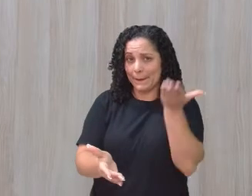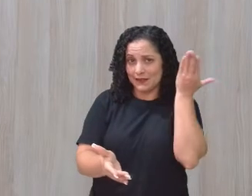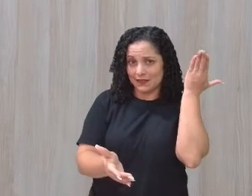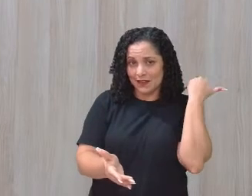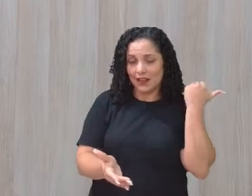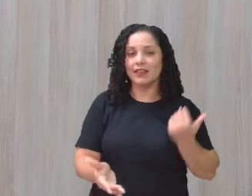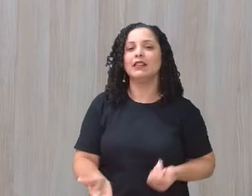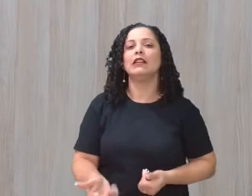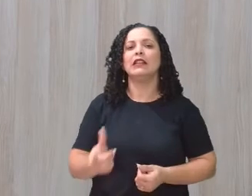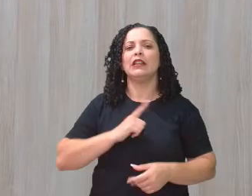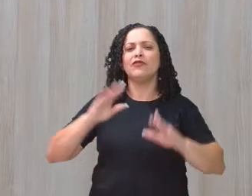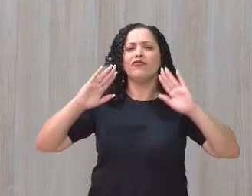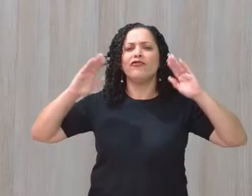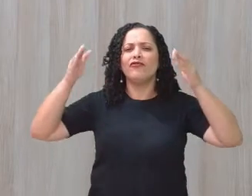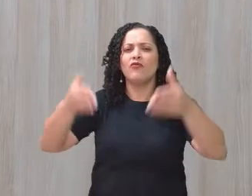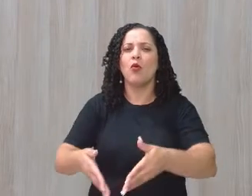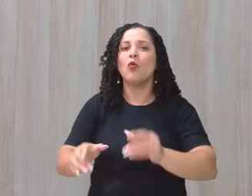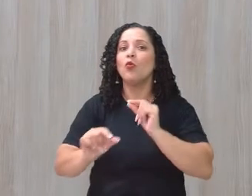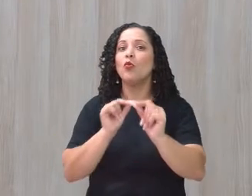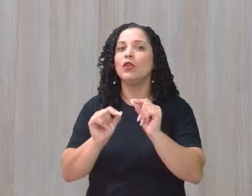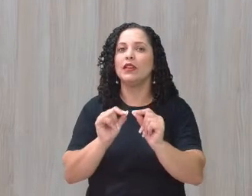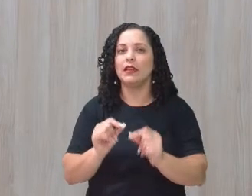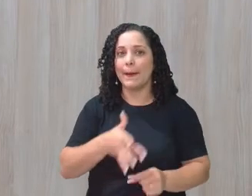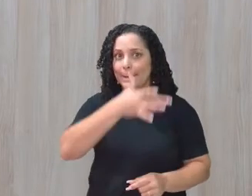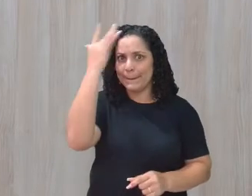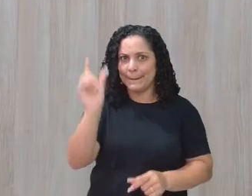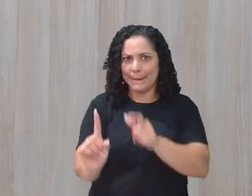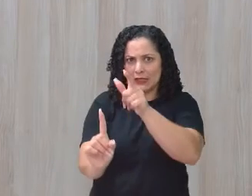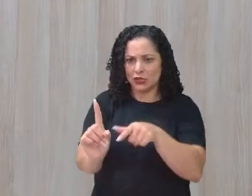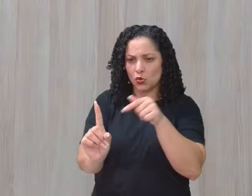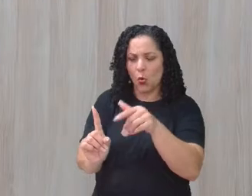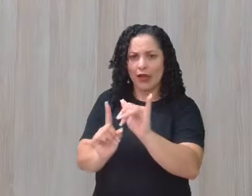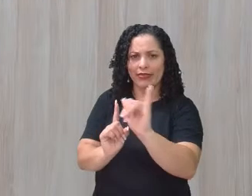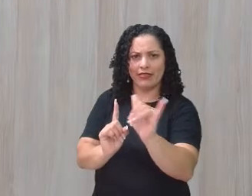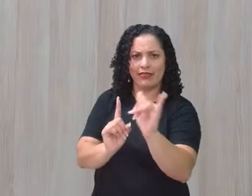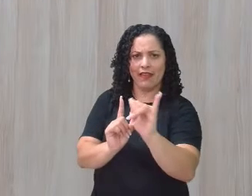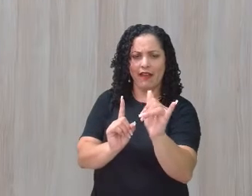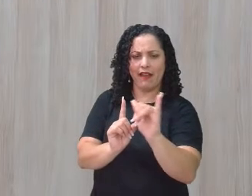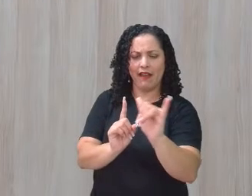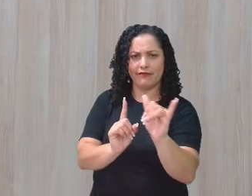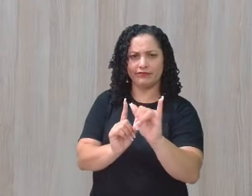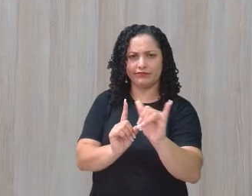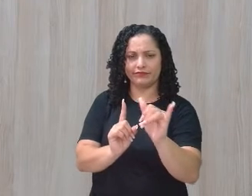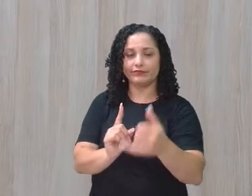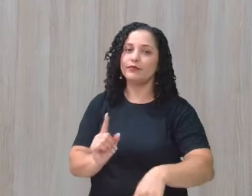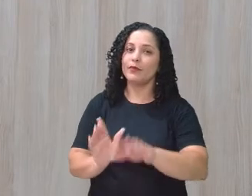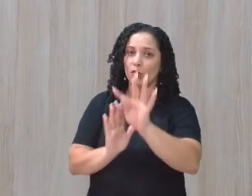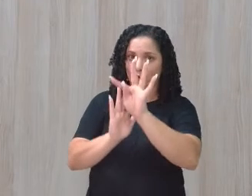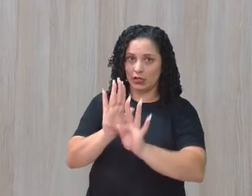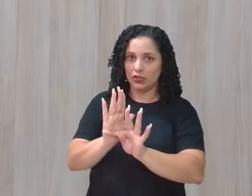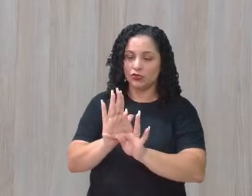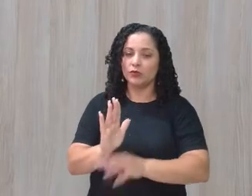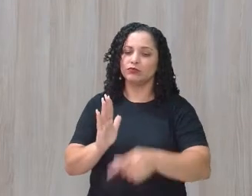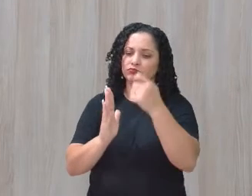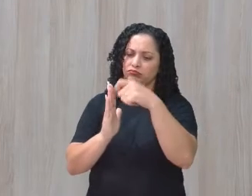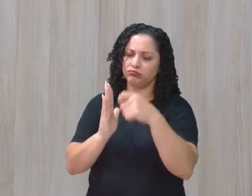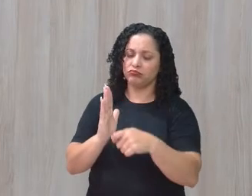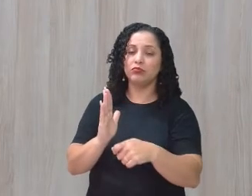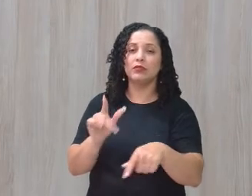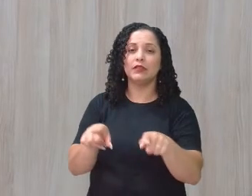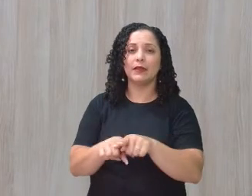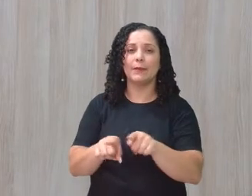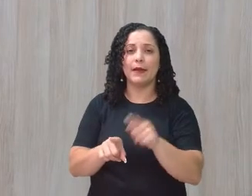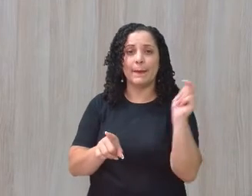muita ênfase à figura do narrador, que existe no texto escrito e que pode